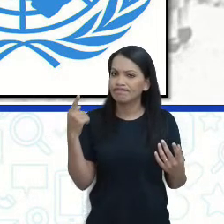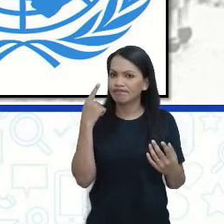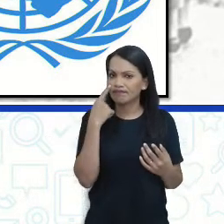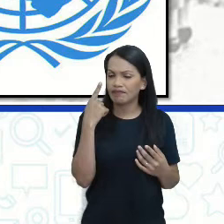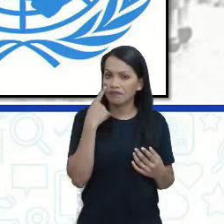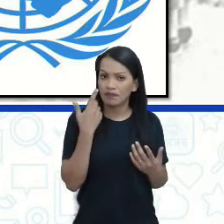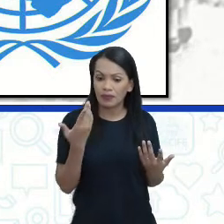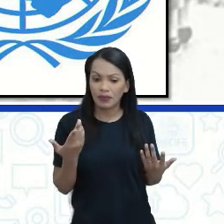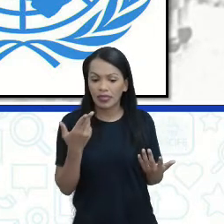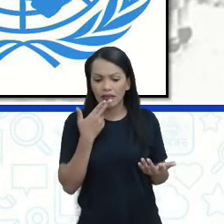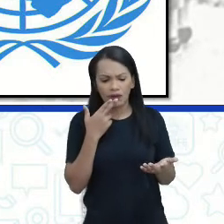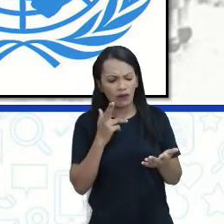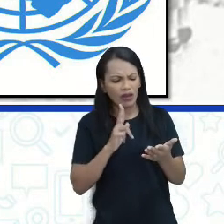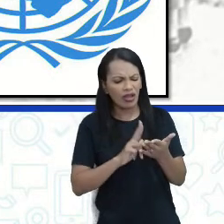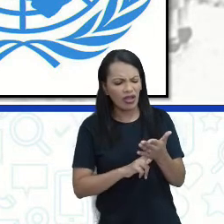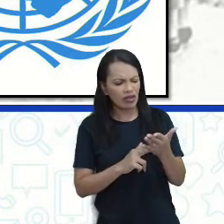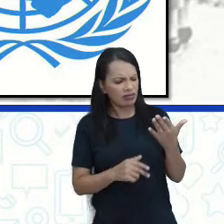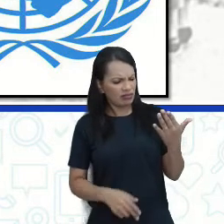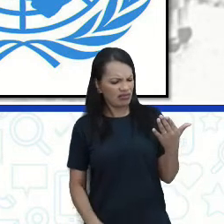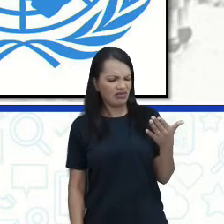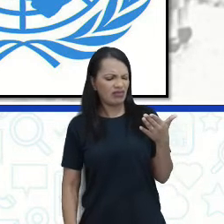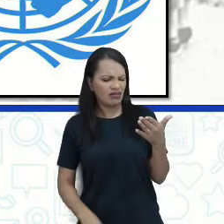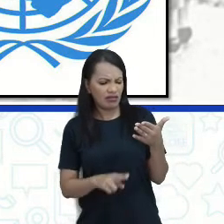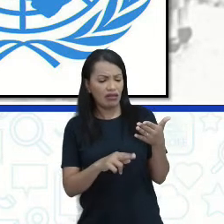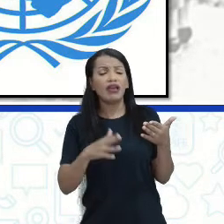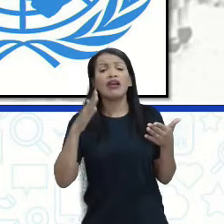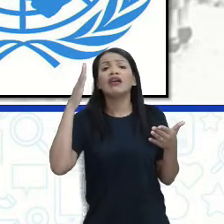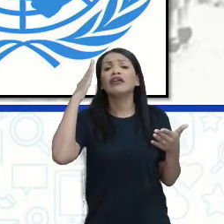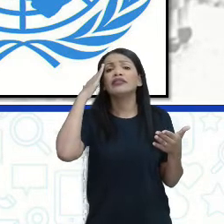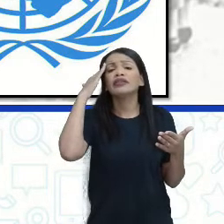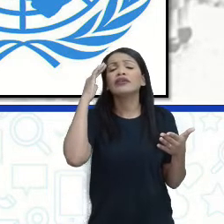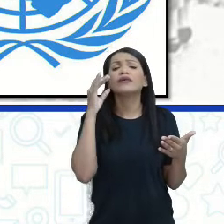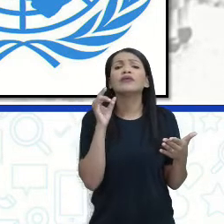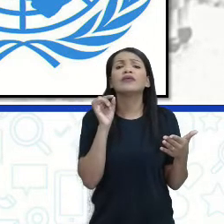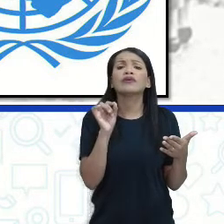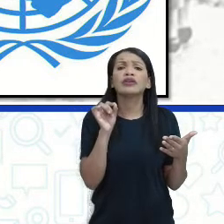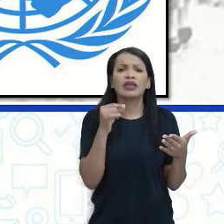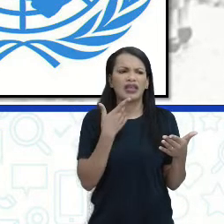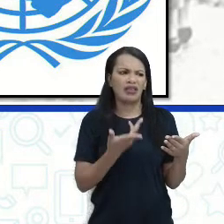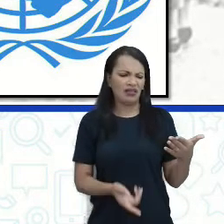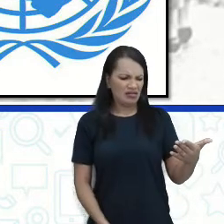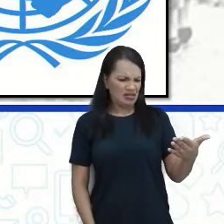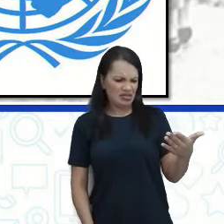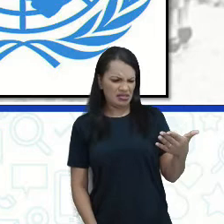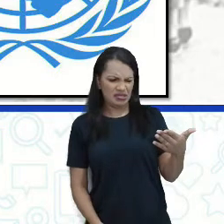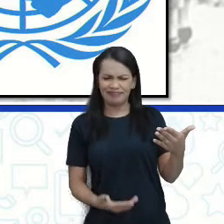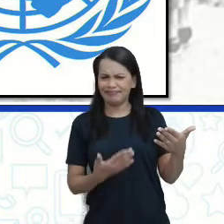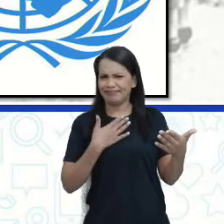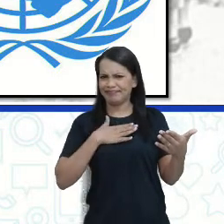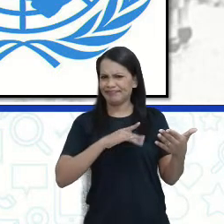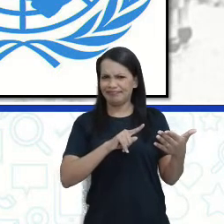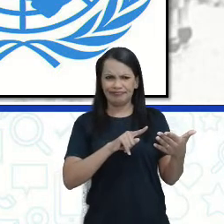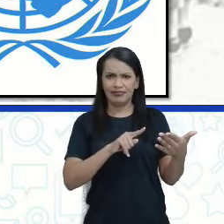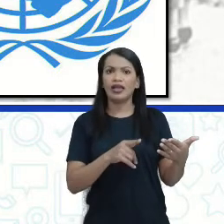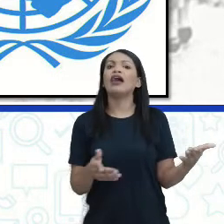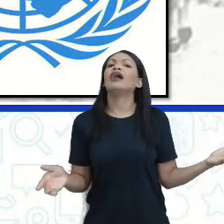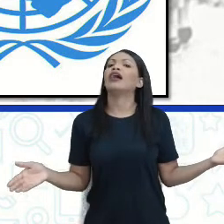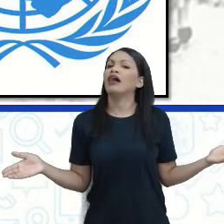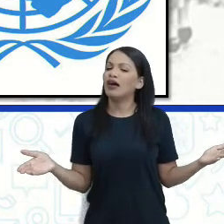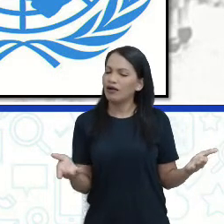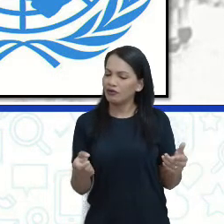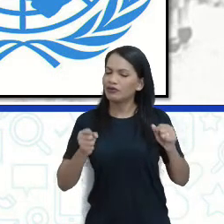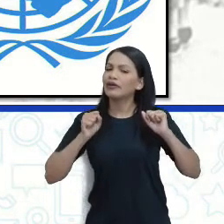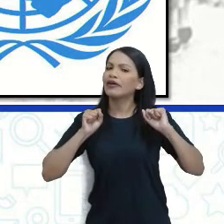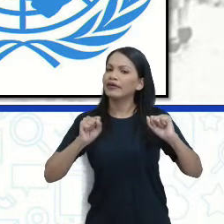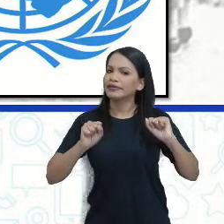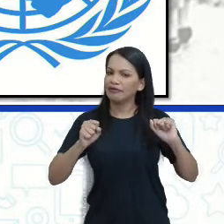a essa Carta do Atlântico, né, ele entendeu como que aquilo ali era uma afronta e intensificou as suas